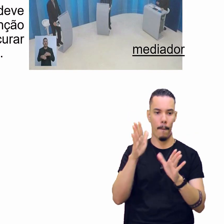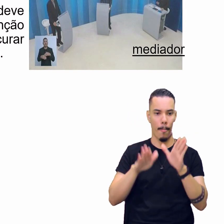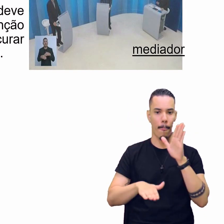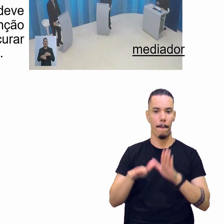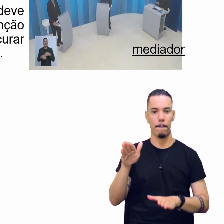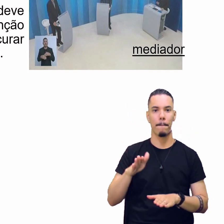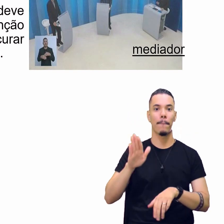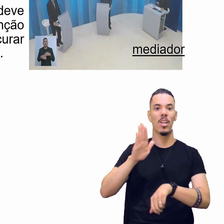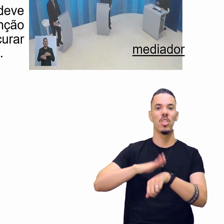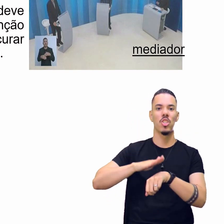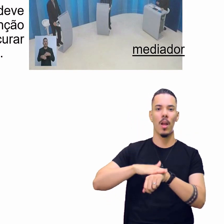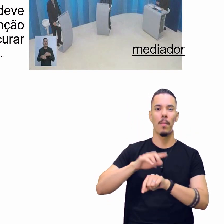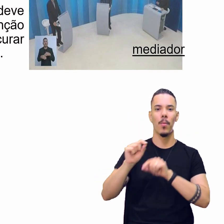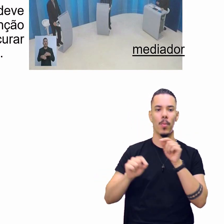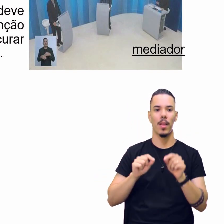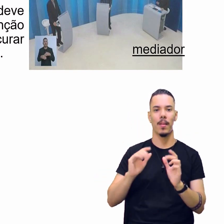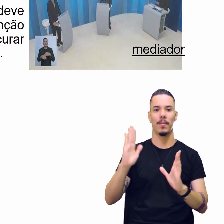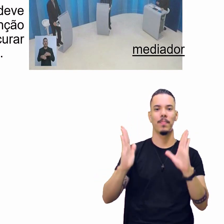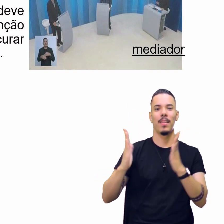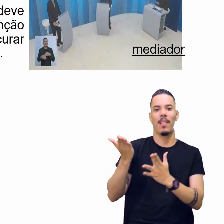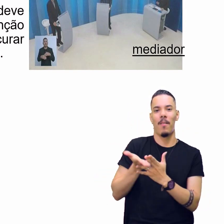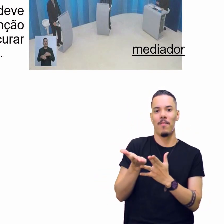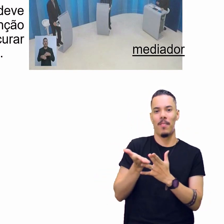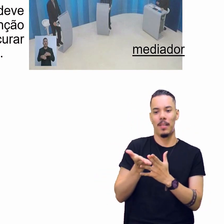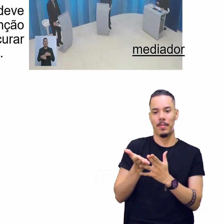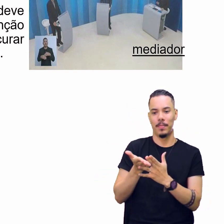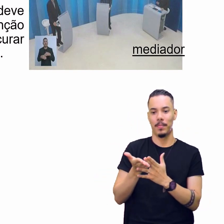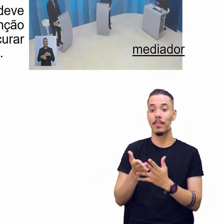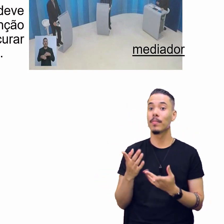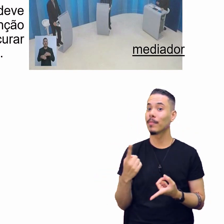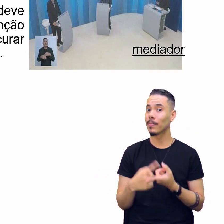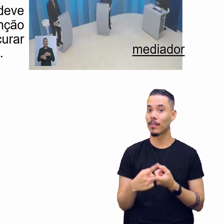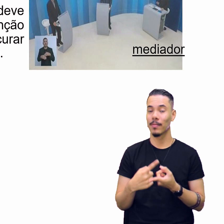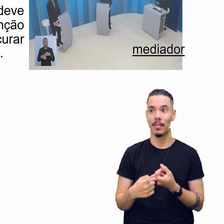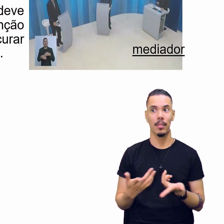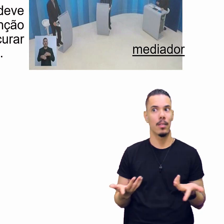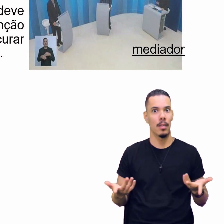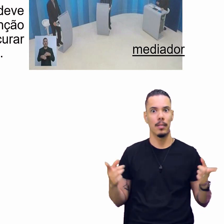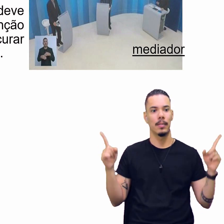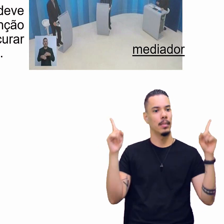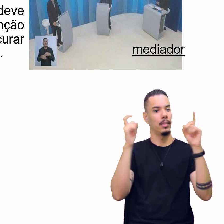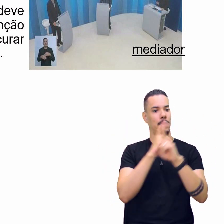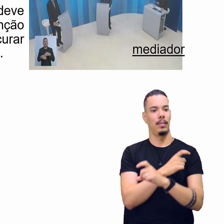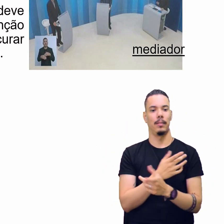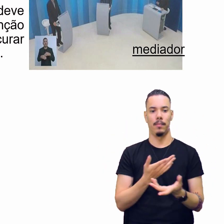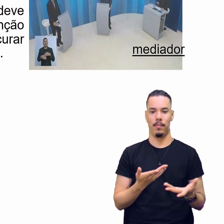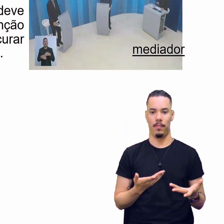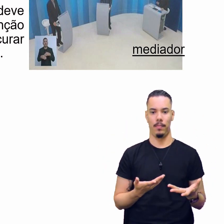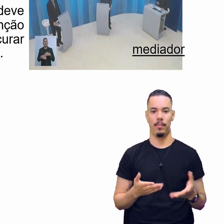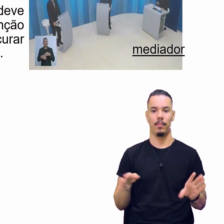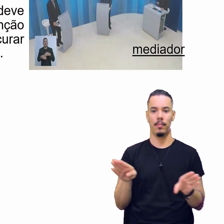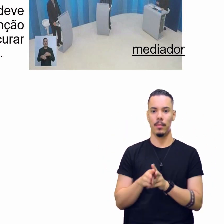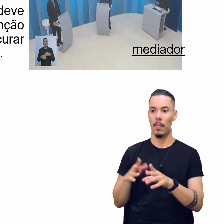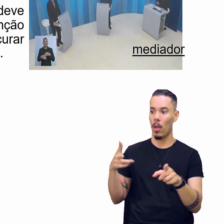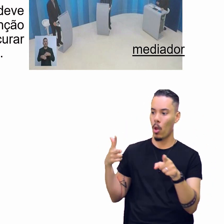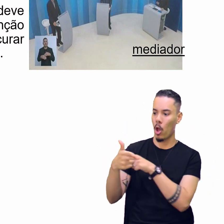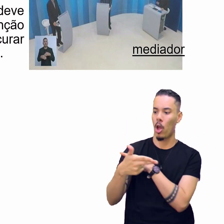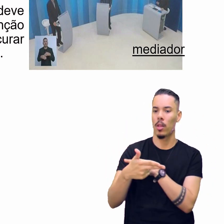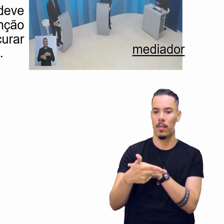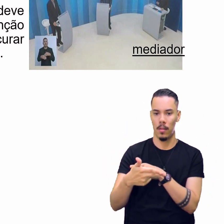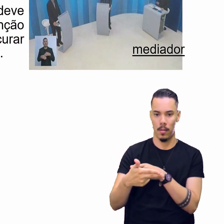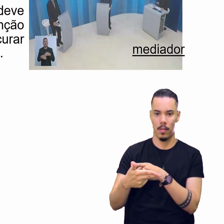chama o comercial, né? Às vezes, para chamar atenção, o que acontece também? Já corta